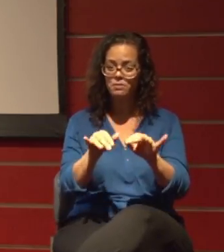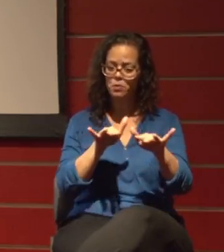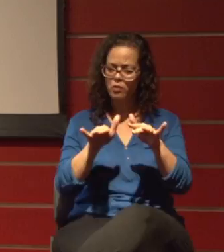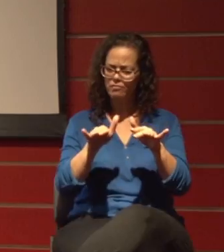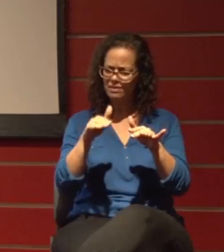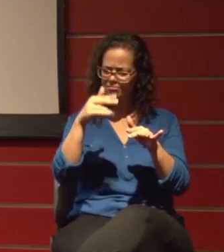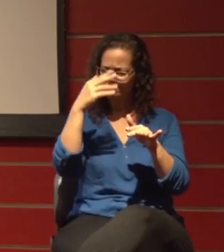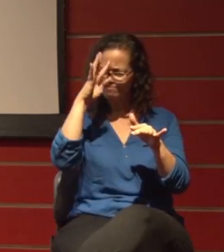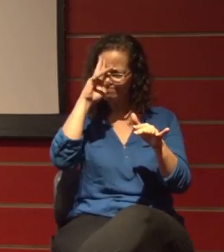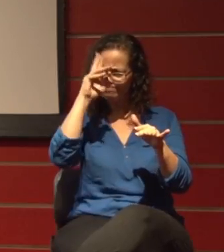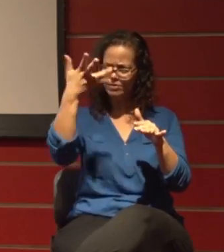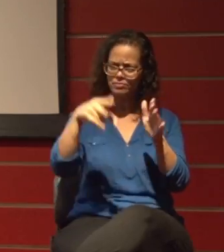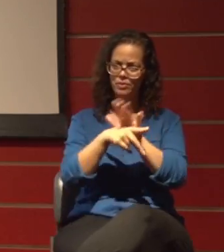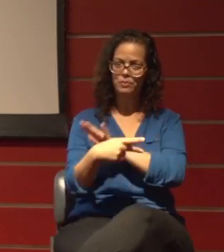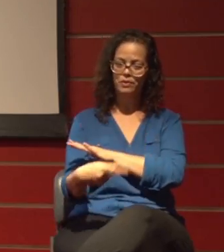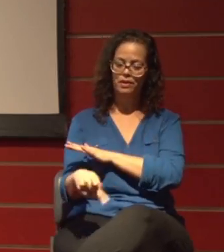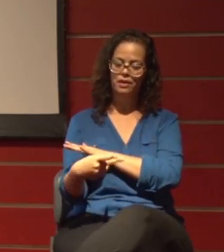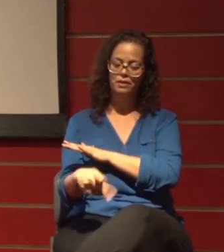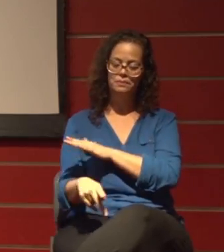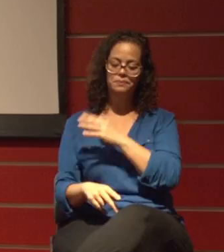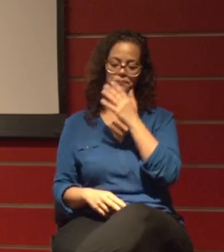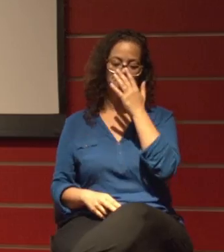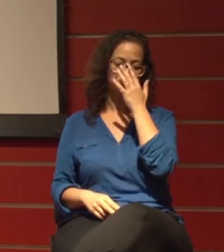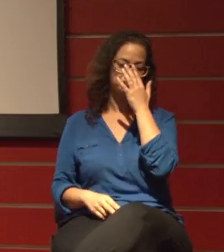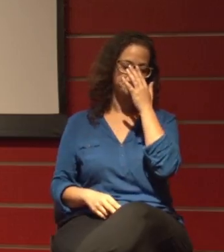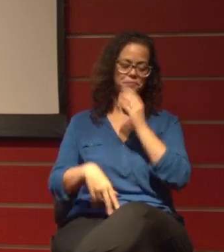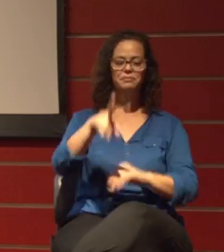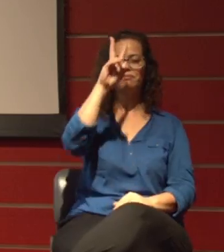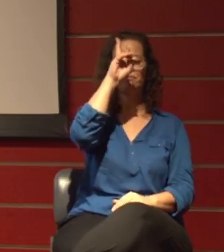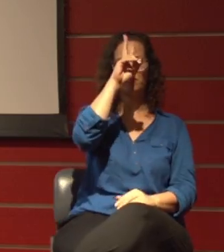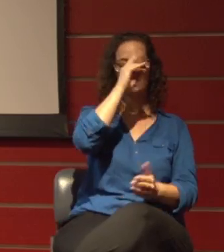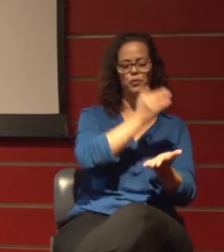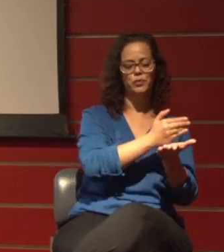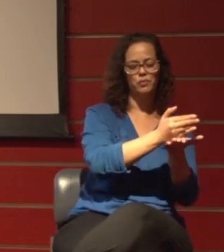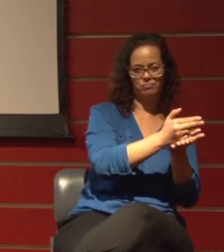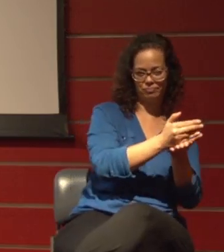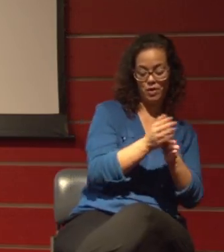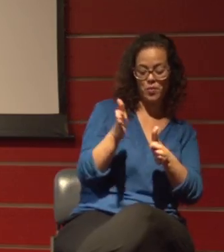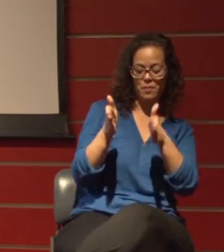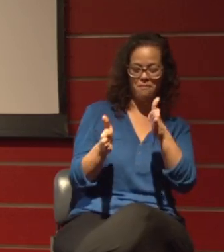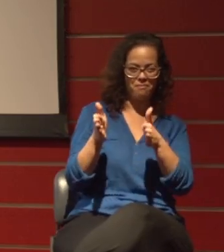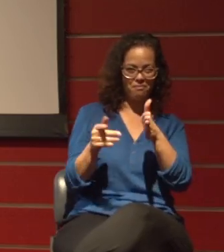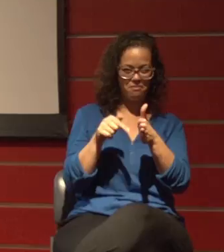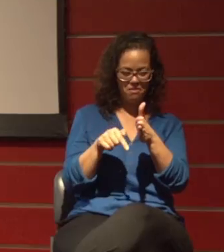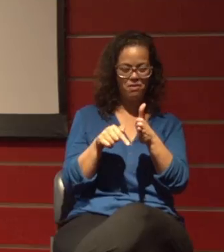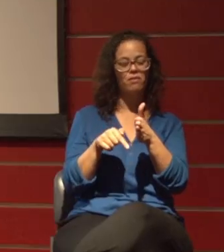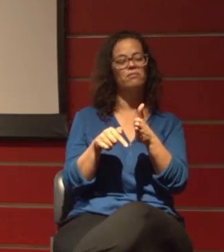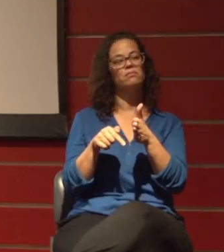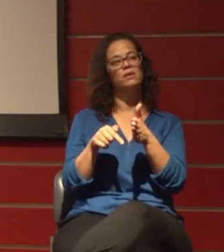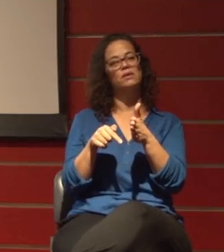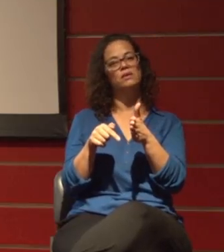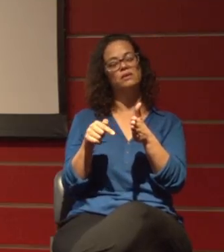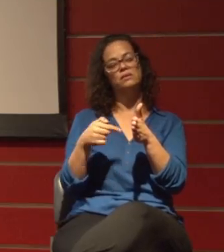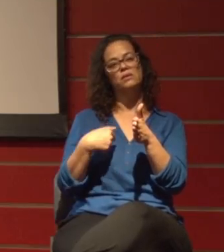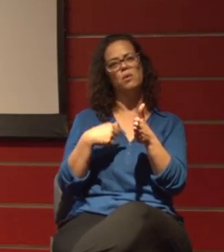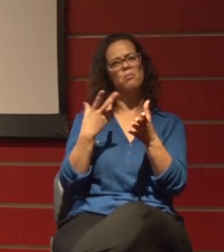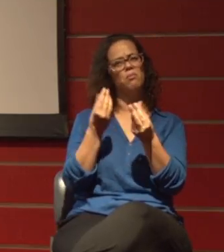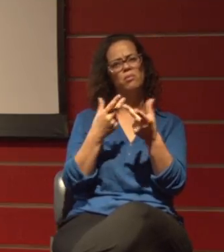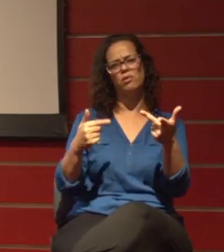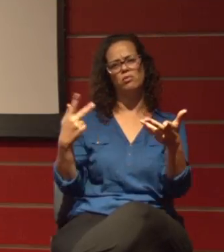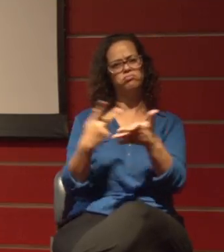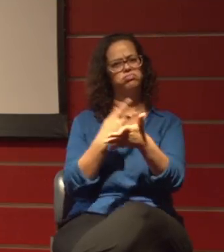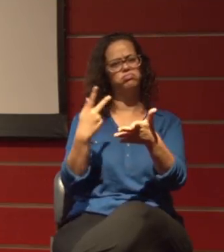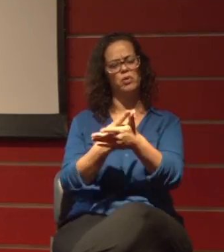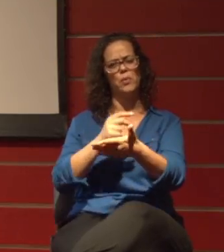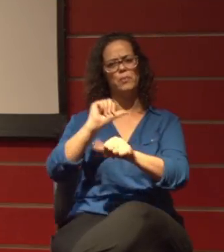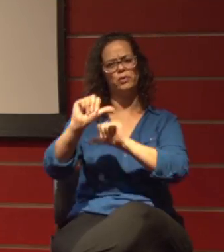situação que se apresenta o meio da história As coisas mudam de um modo significativo com um grande plot